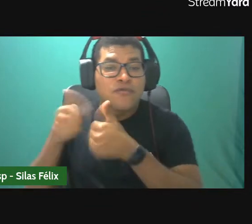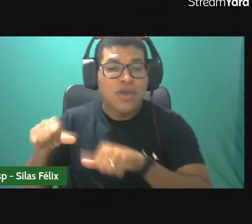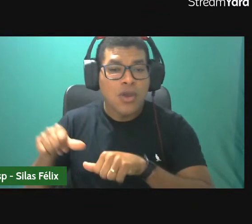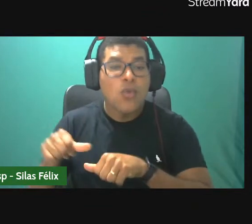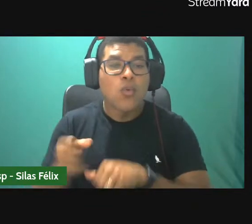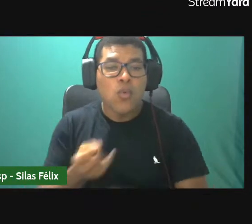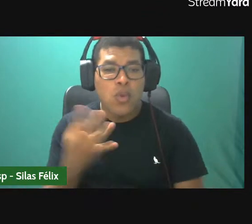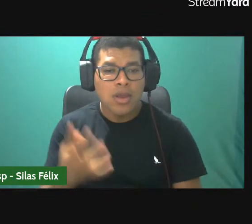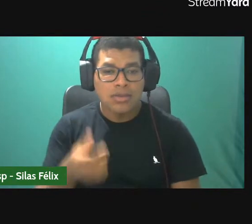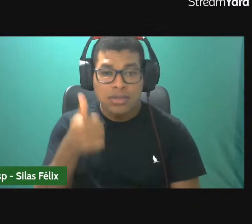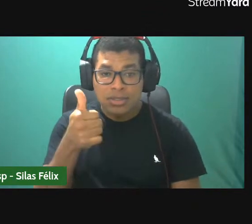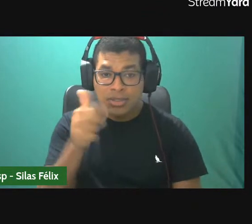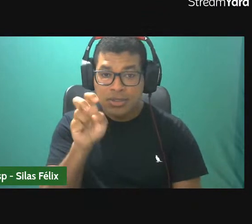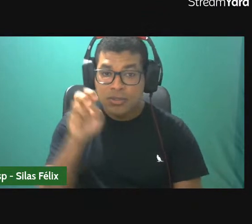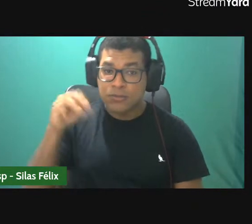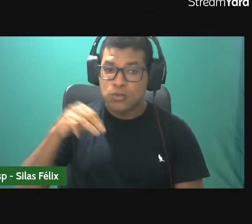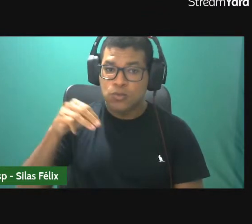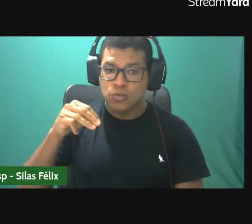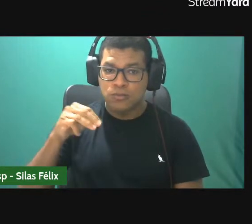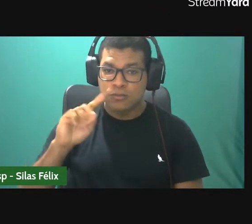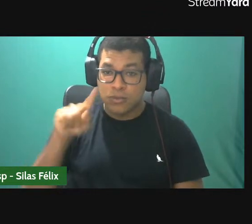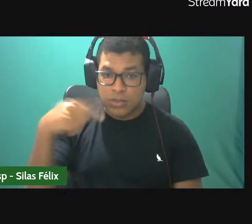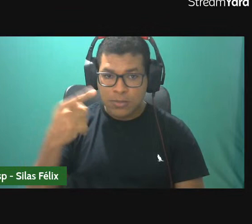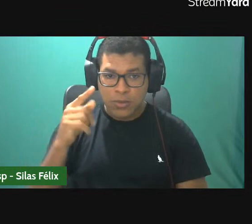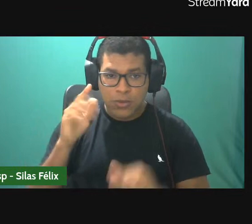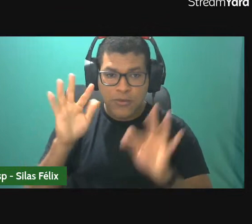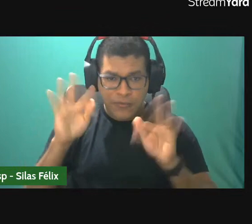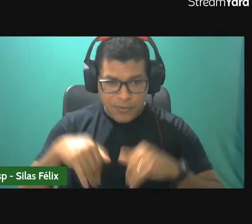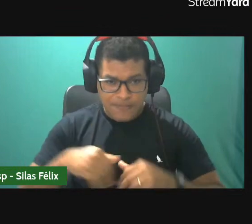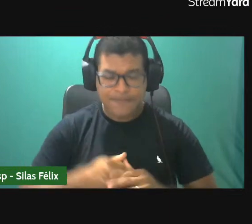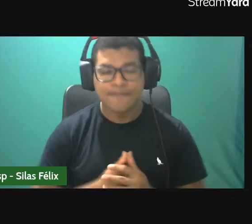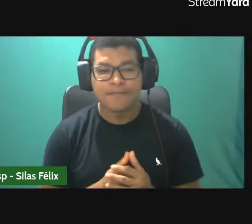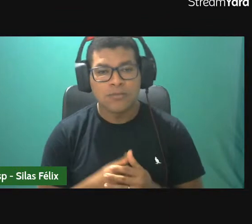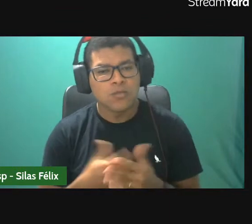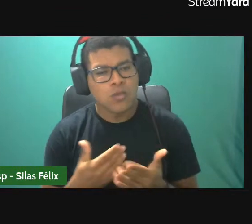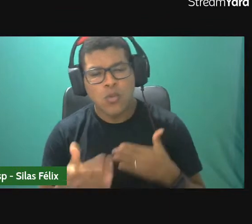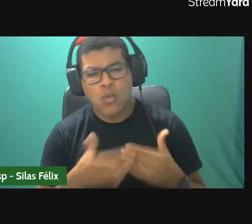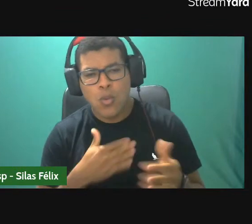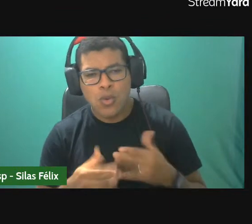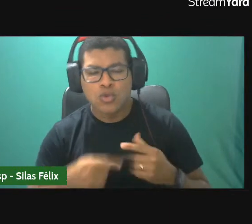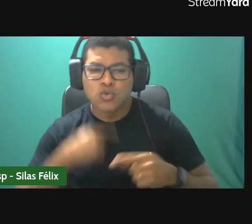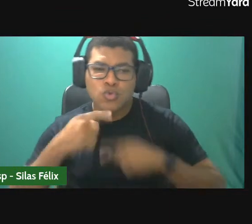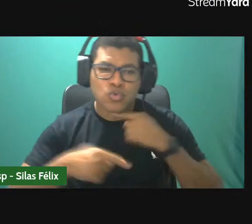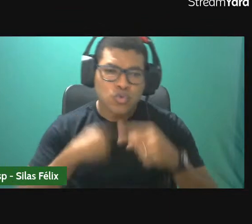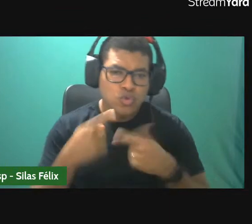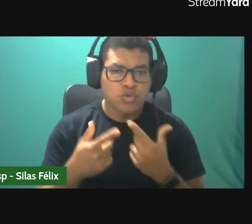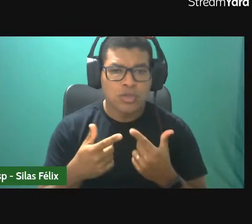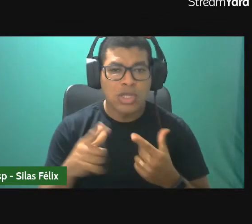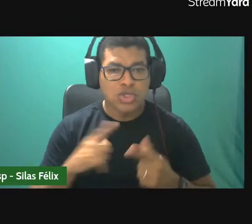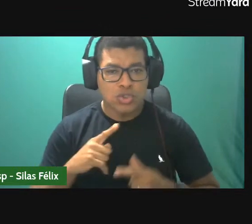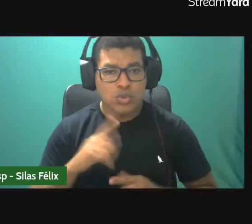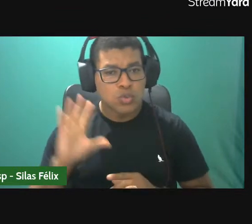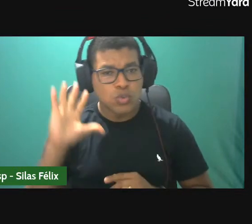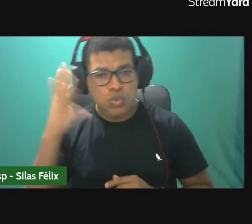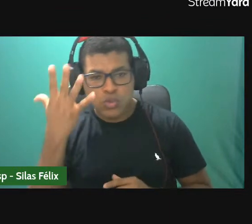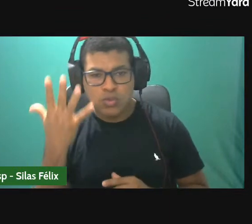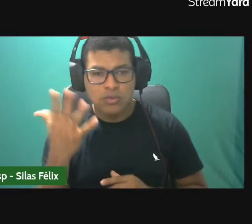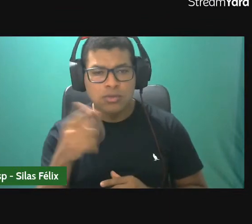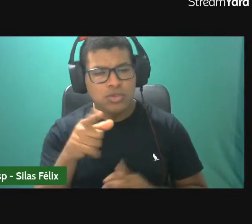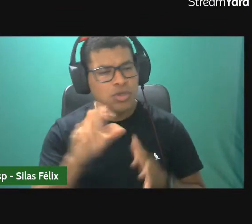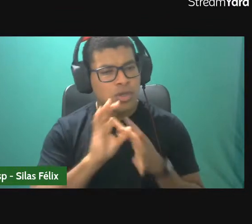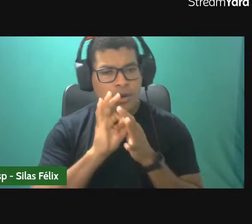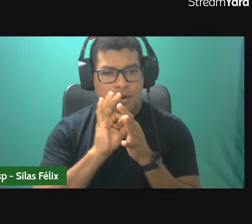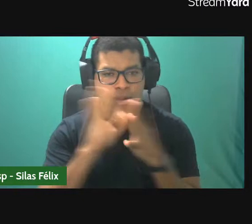a transmissão do minicurso, qualquer dúvida que surgir, né, fiquem à vontade para